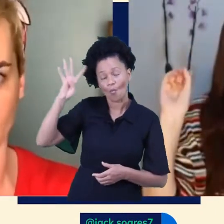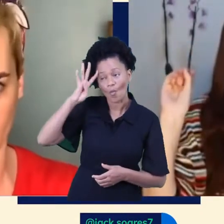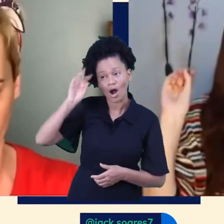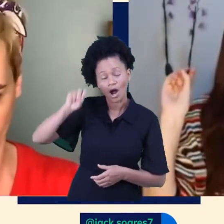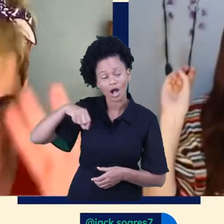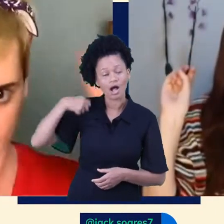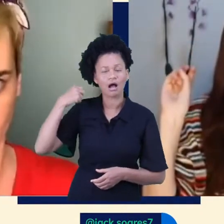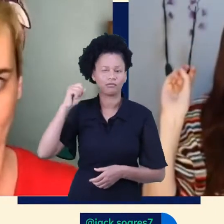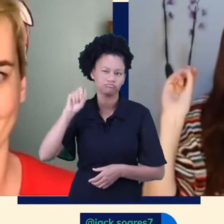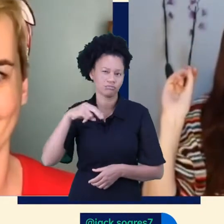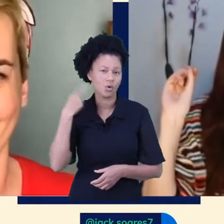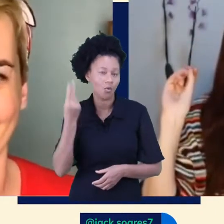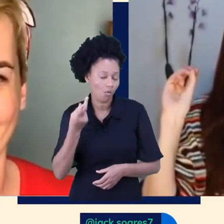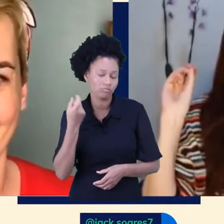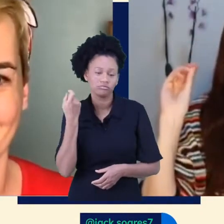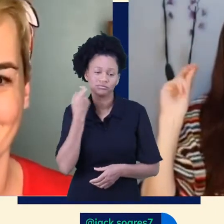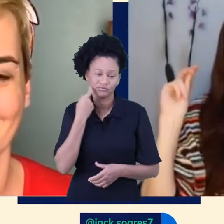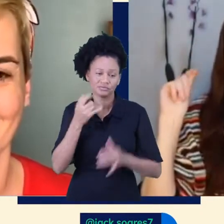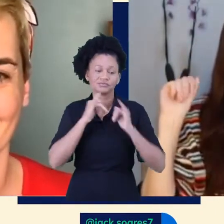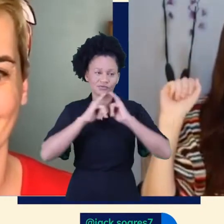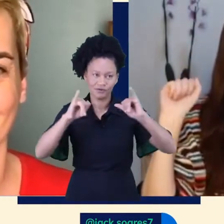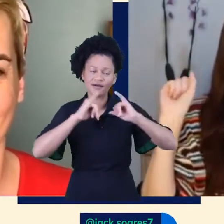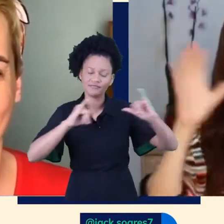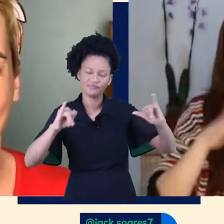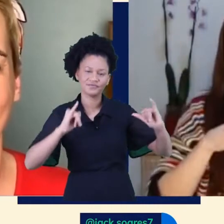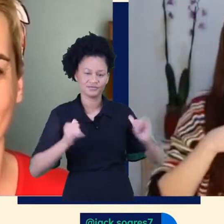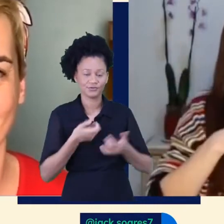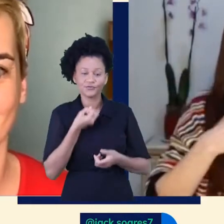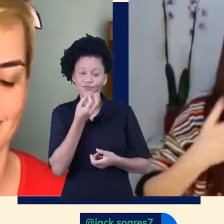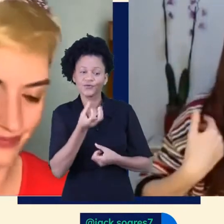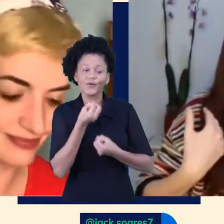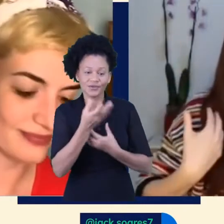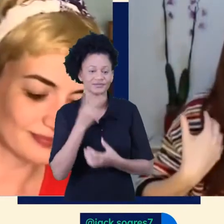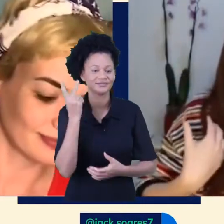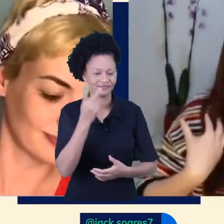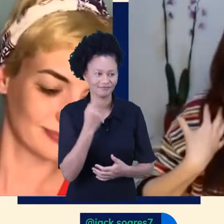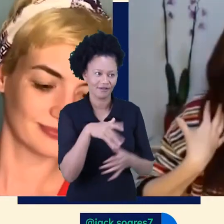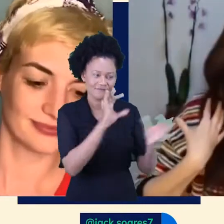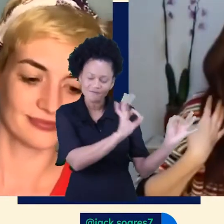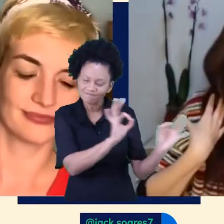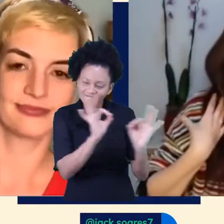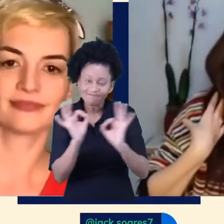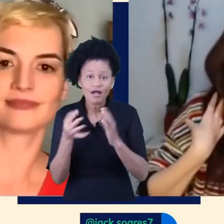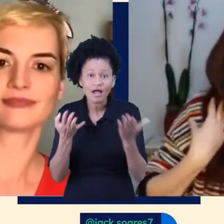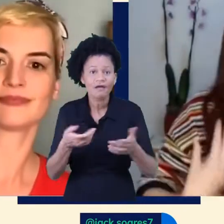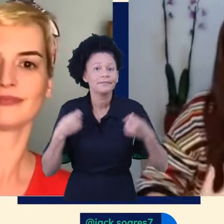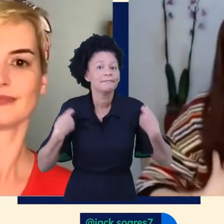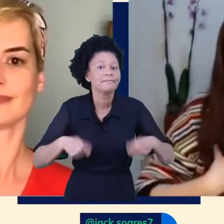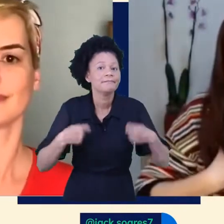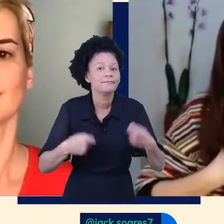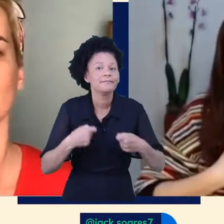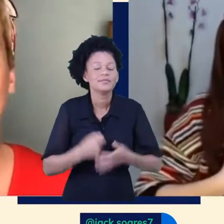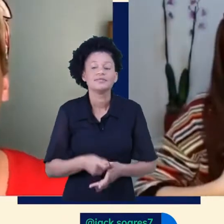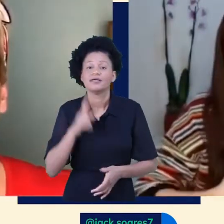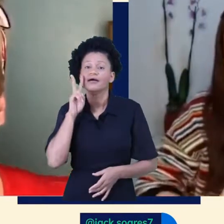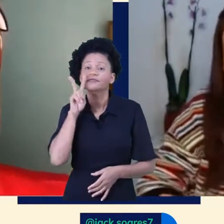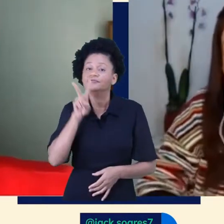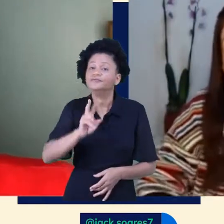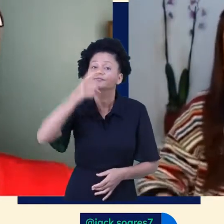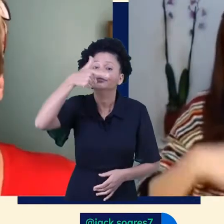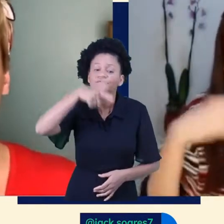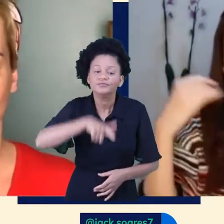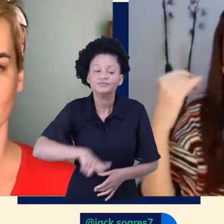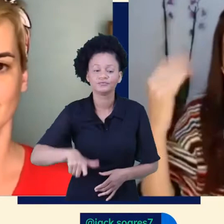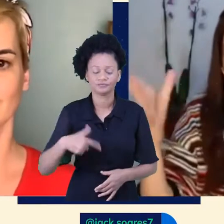avisar todo mundo. Vão acompanhando. A gente precisa rever a nossa própria educação. Se você